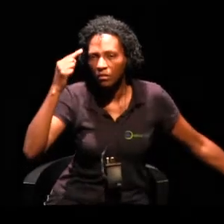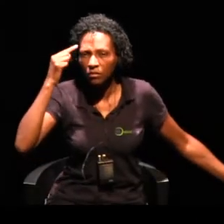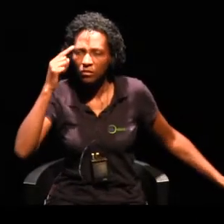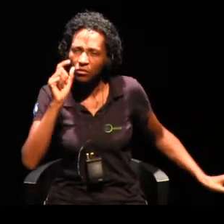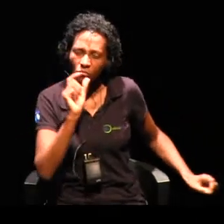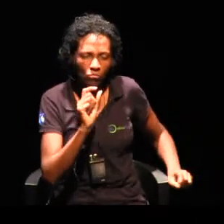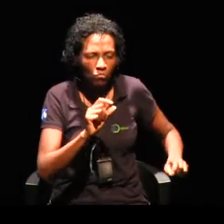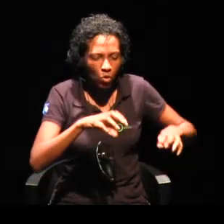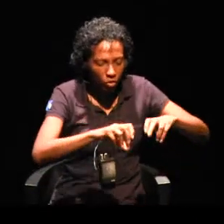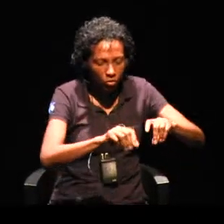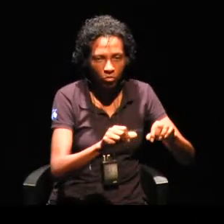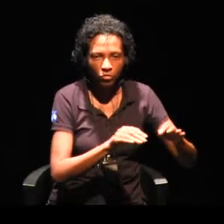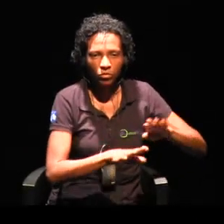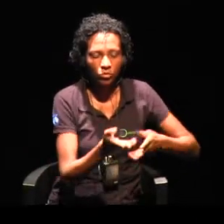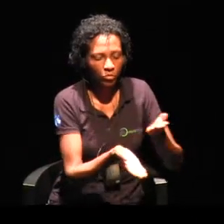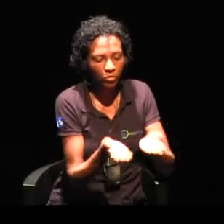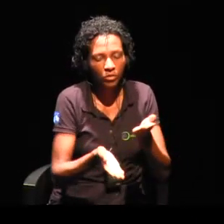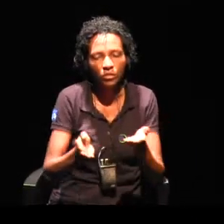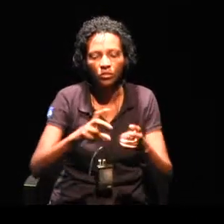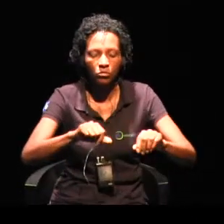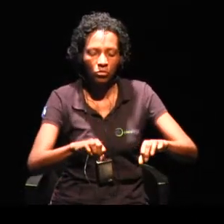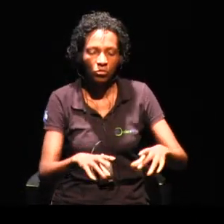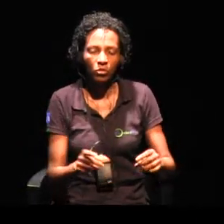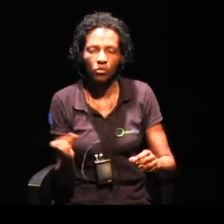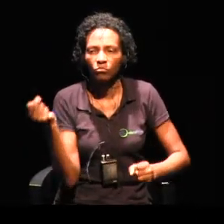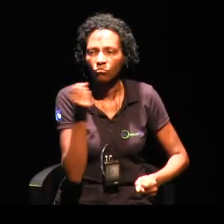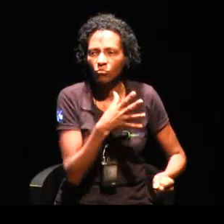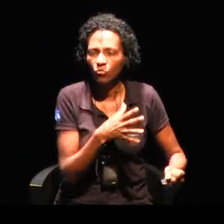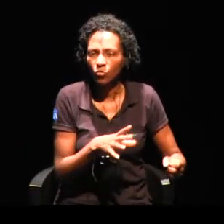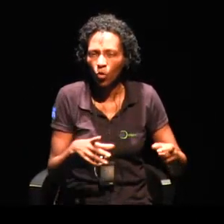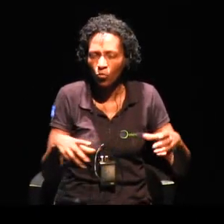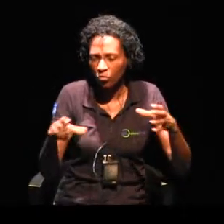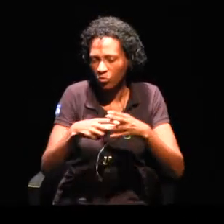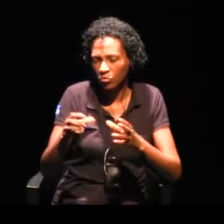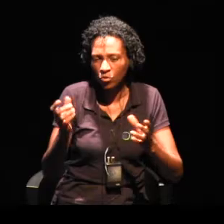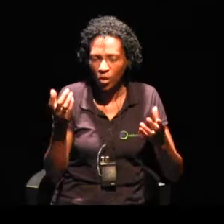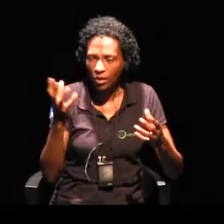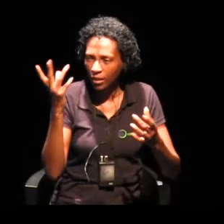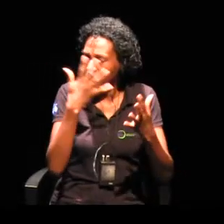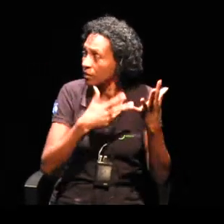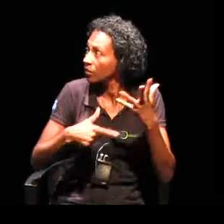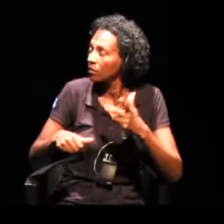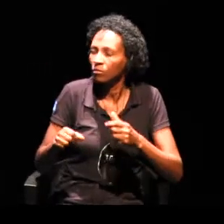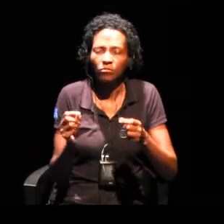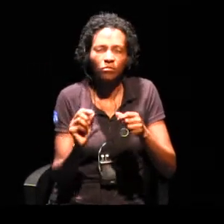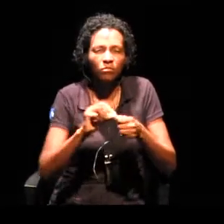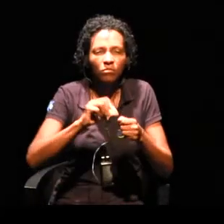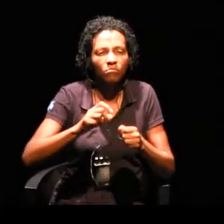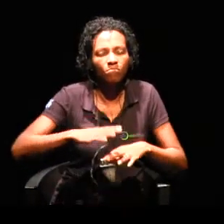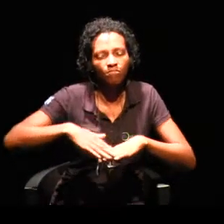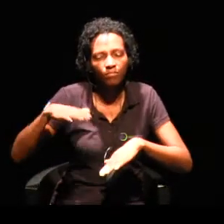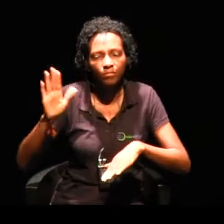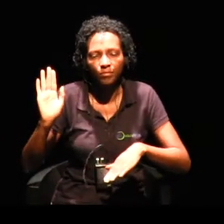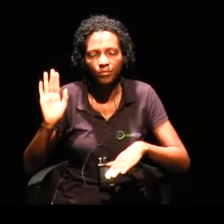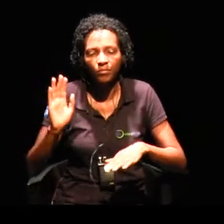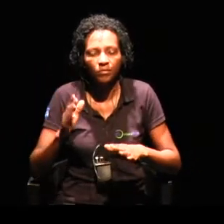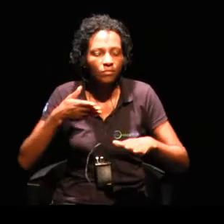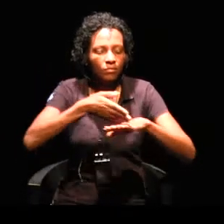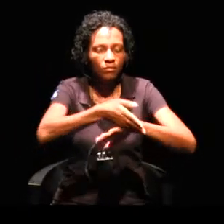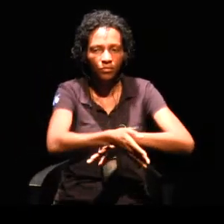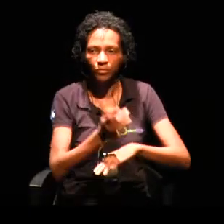na permeabilidade do chão, do solo, com esse novo tipo de paisagismo e,